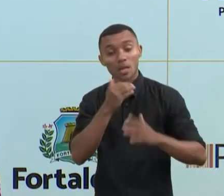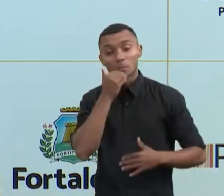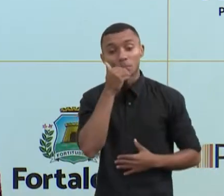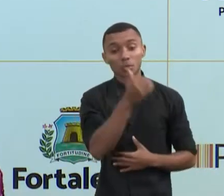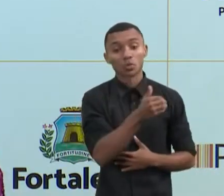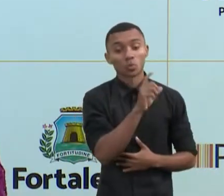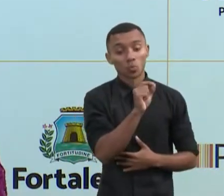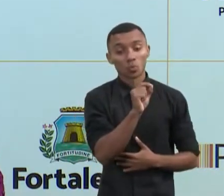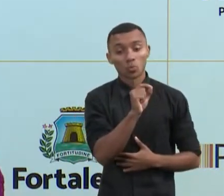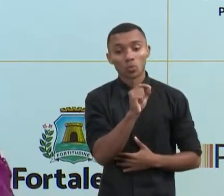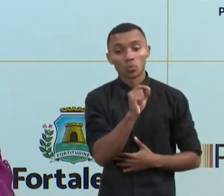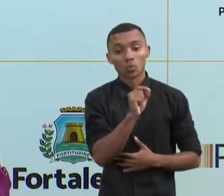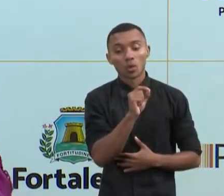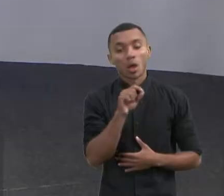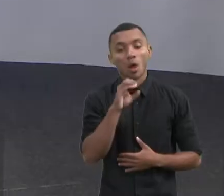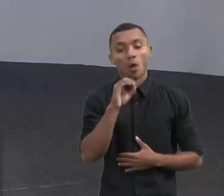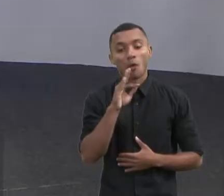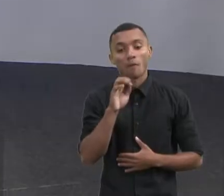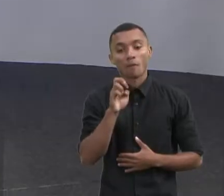o cumprimento da oferta.